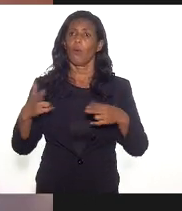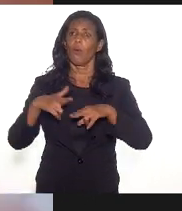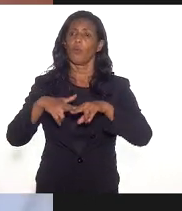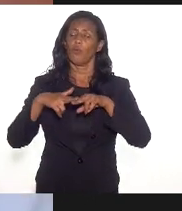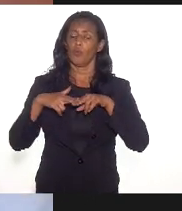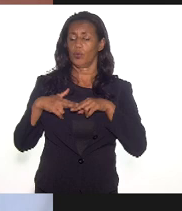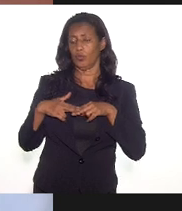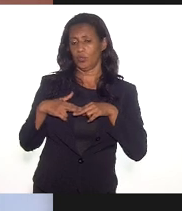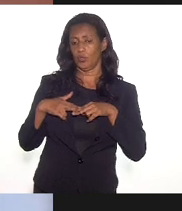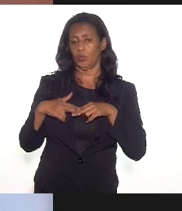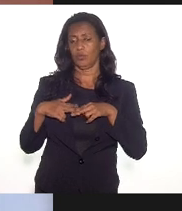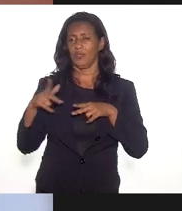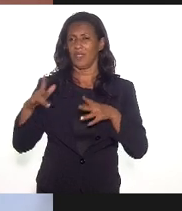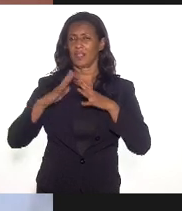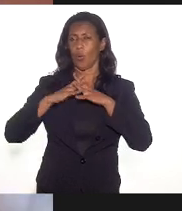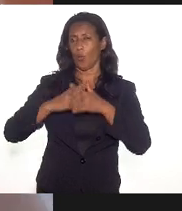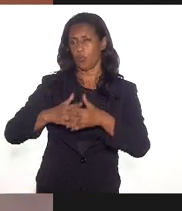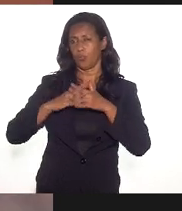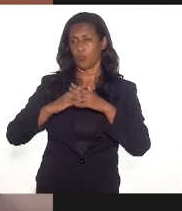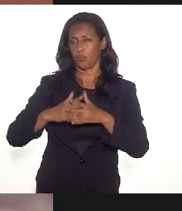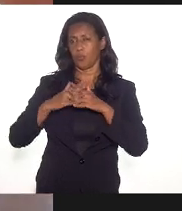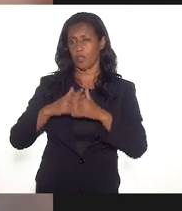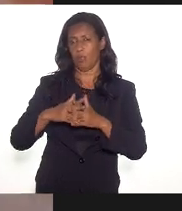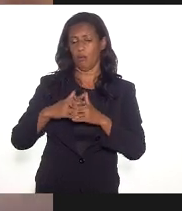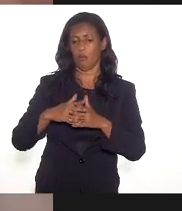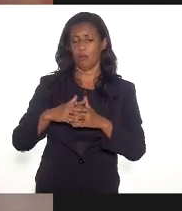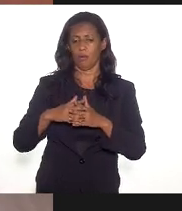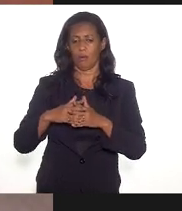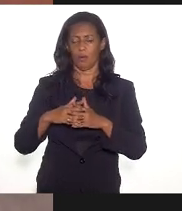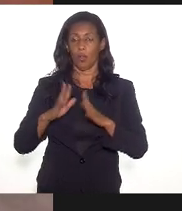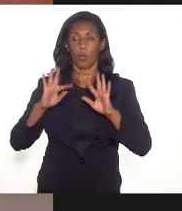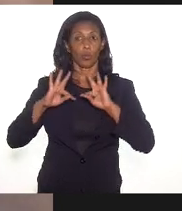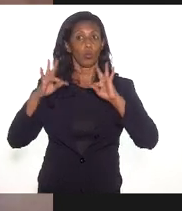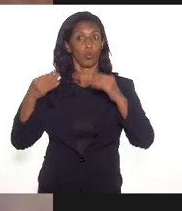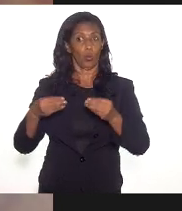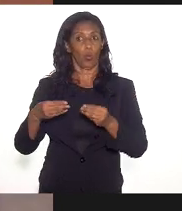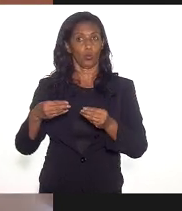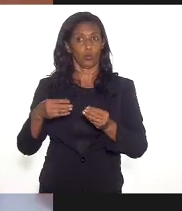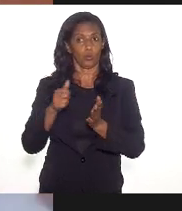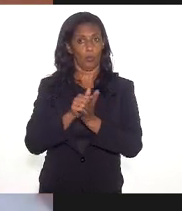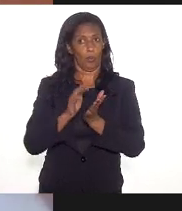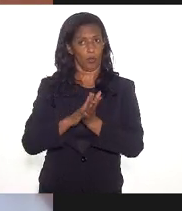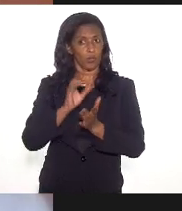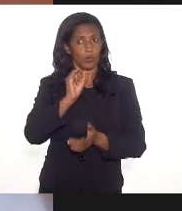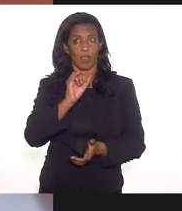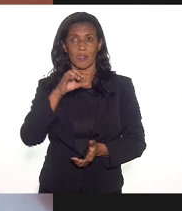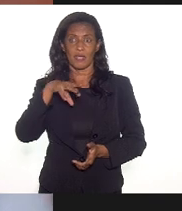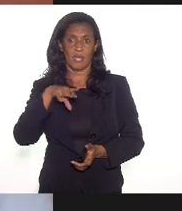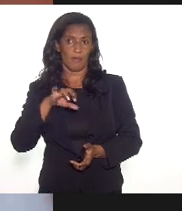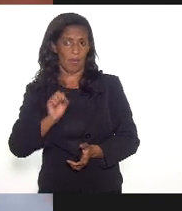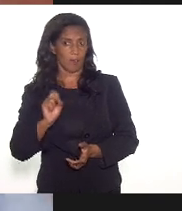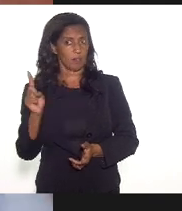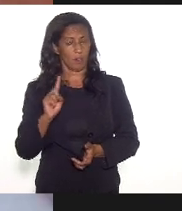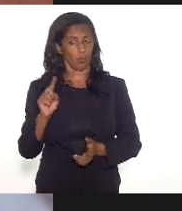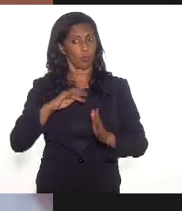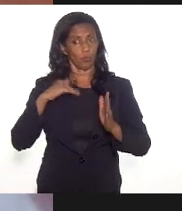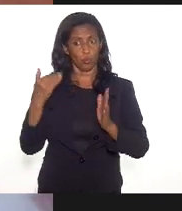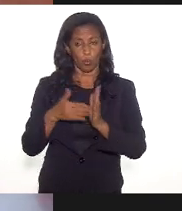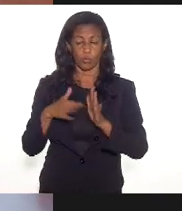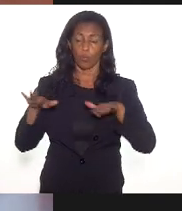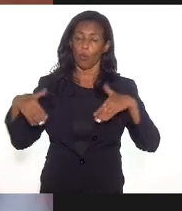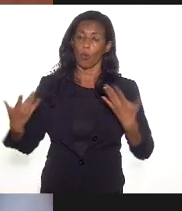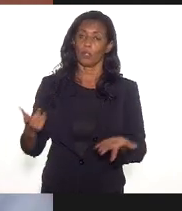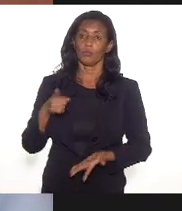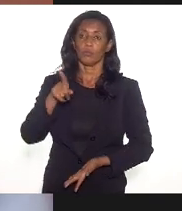talvez, de essa confusão com relação a impostos, todos os impostos, não é só ICMS. É que, quando você